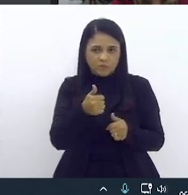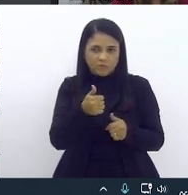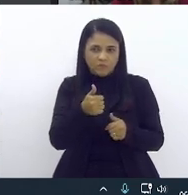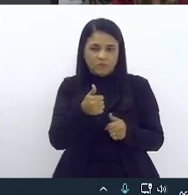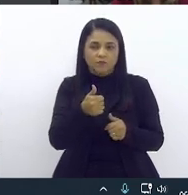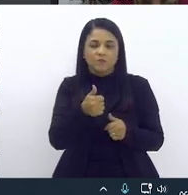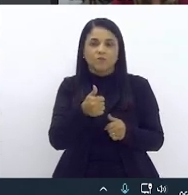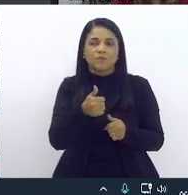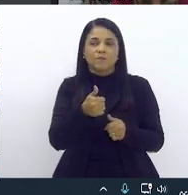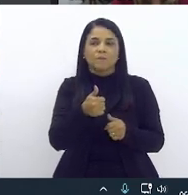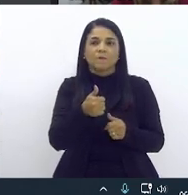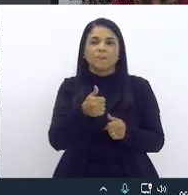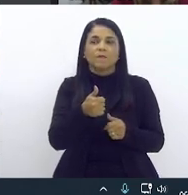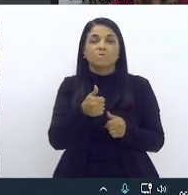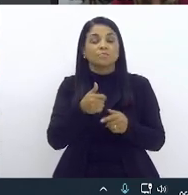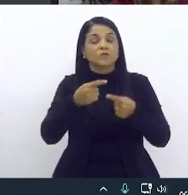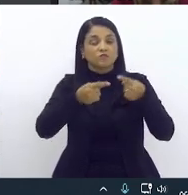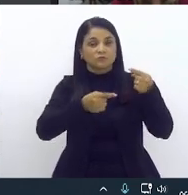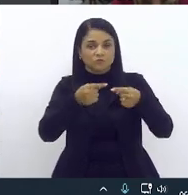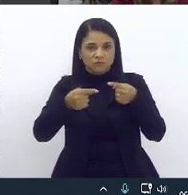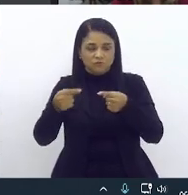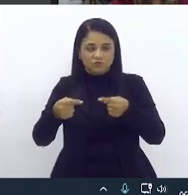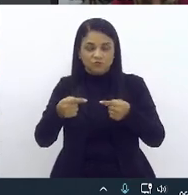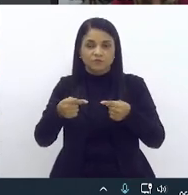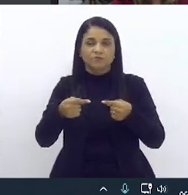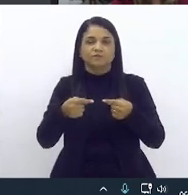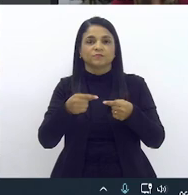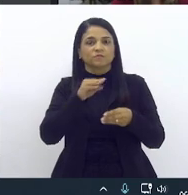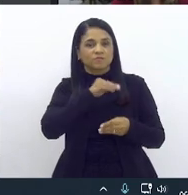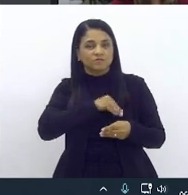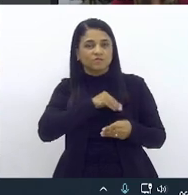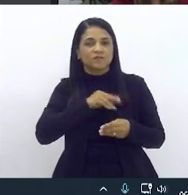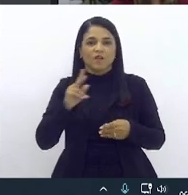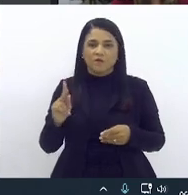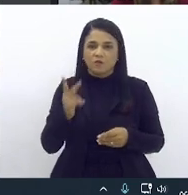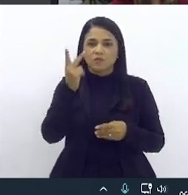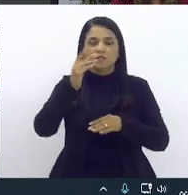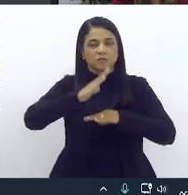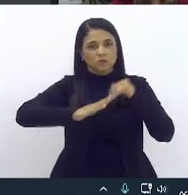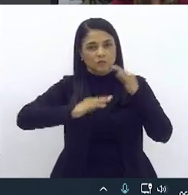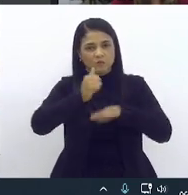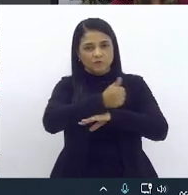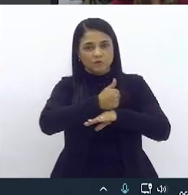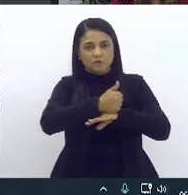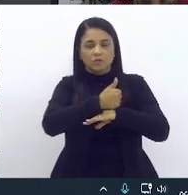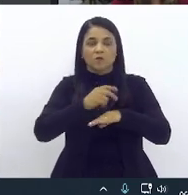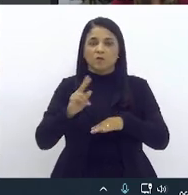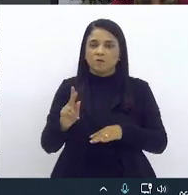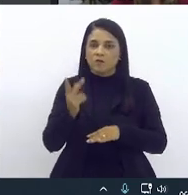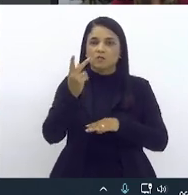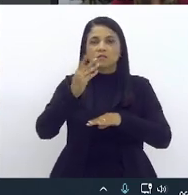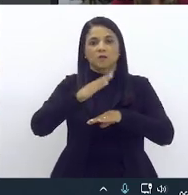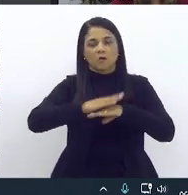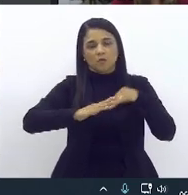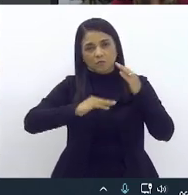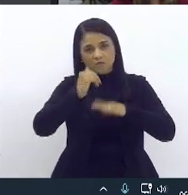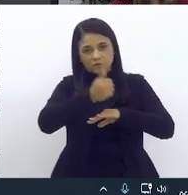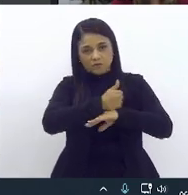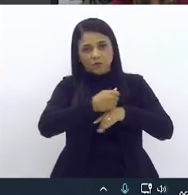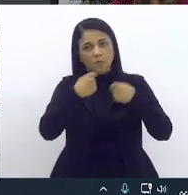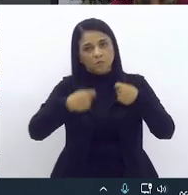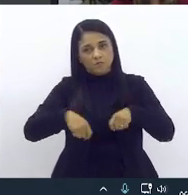Estou fechando. Discutir o piso é discutir a valorização do profissional, e valorizar o profissional nós temos que